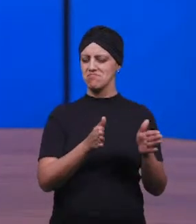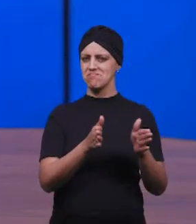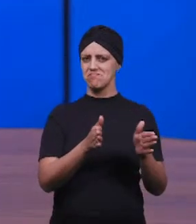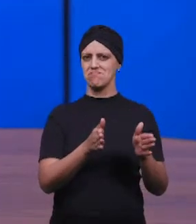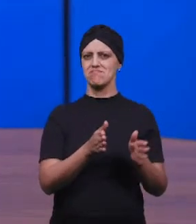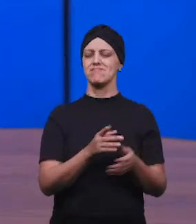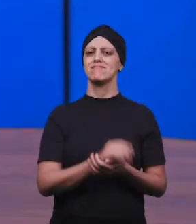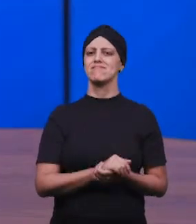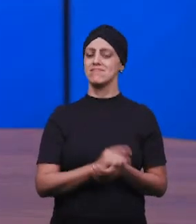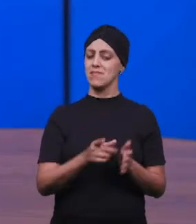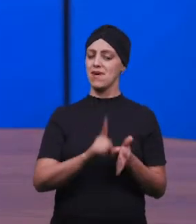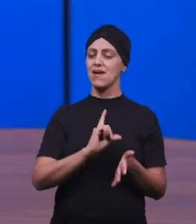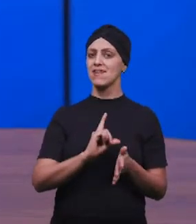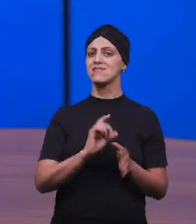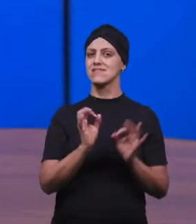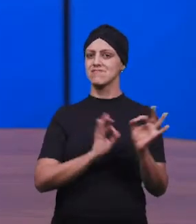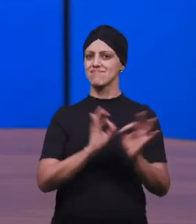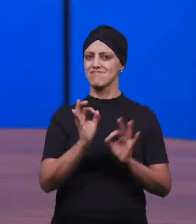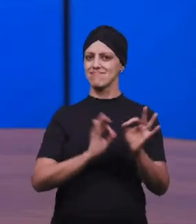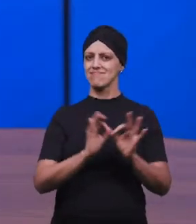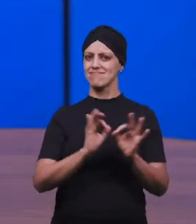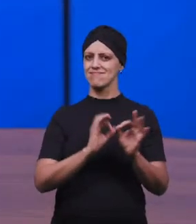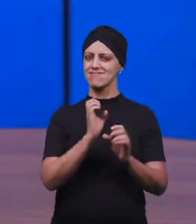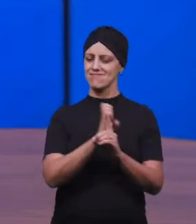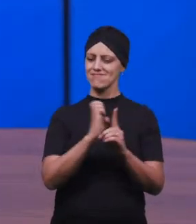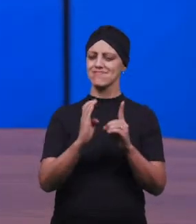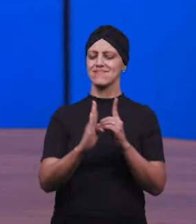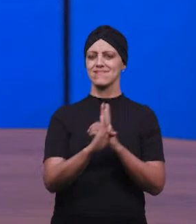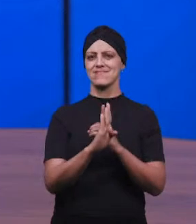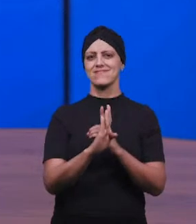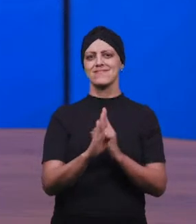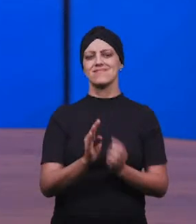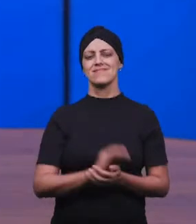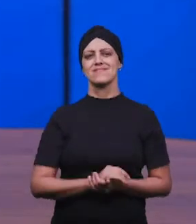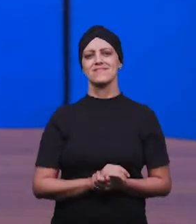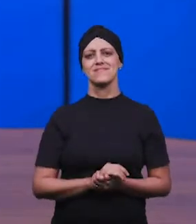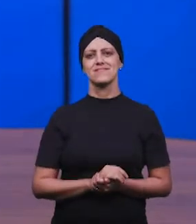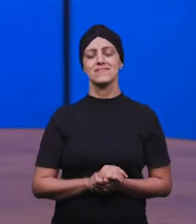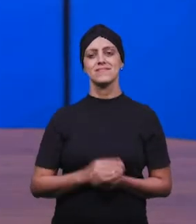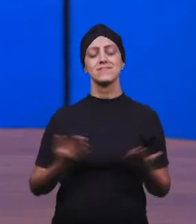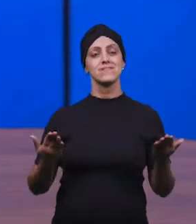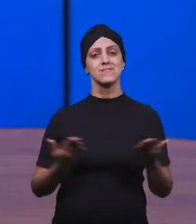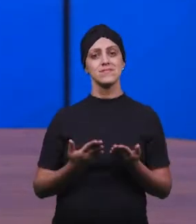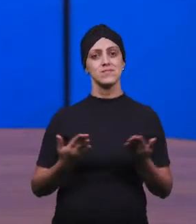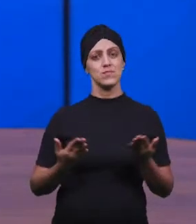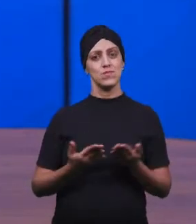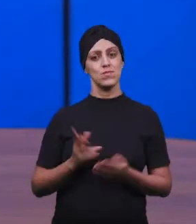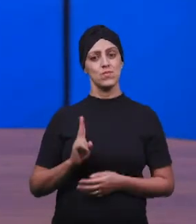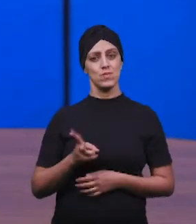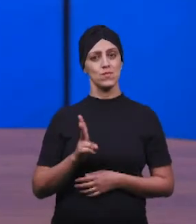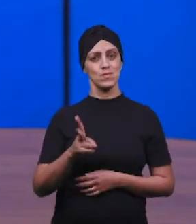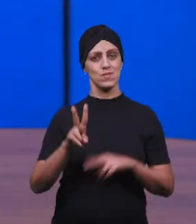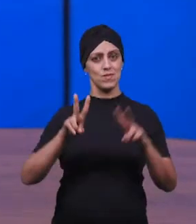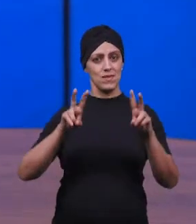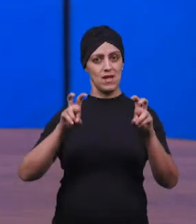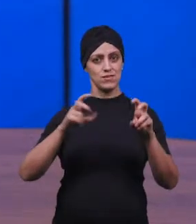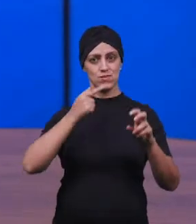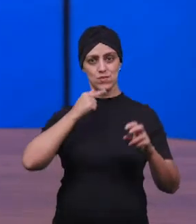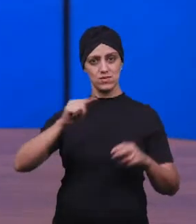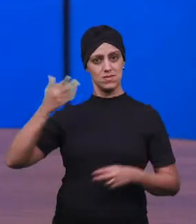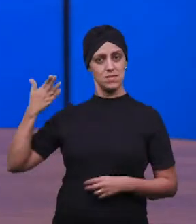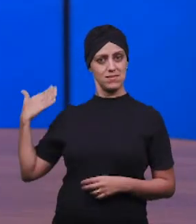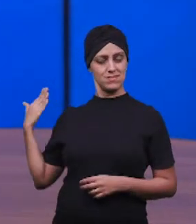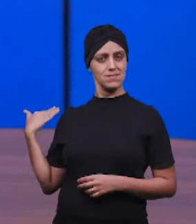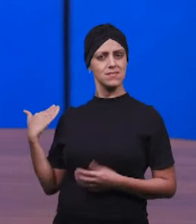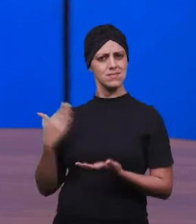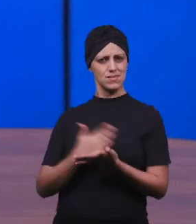mais cedo, para já preparar os irmãos para a Escola Bíblica Dominical. E hoje nós vamos dar sequência ao assunto iniciado na